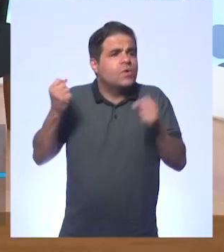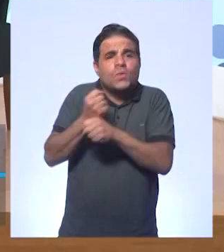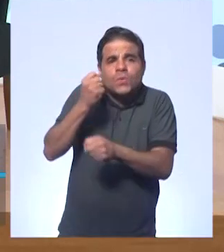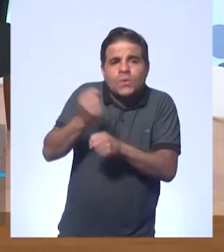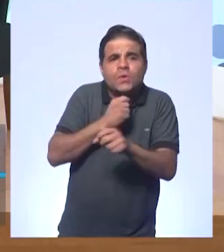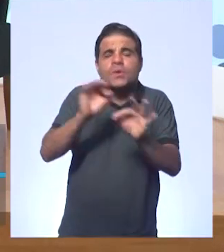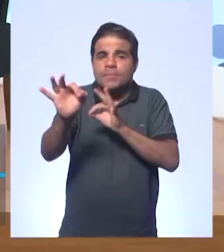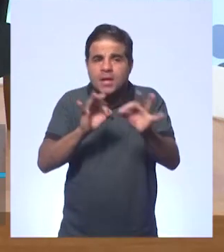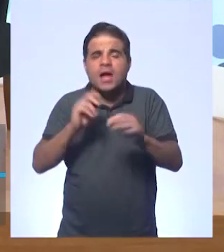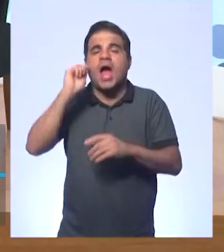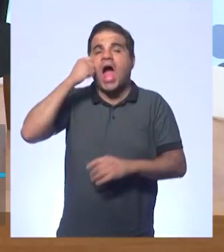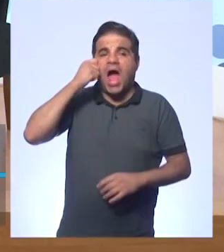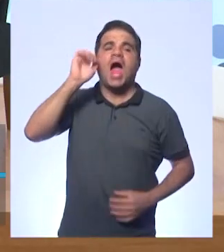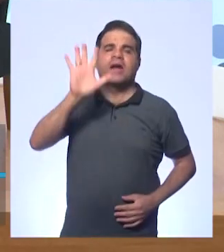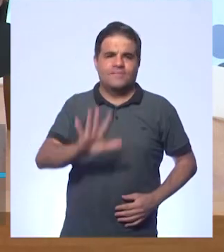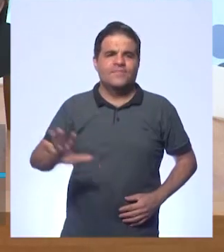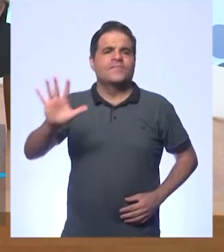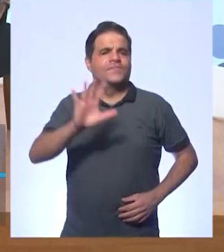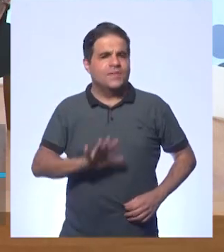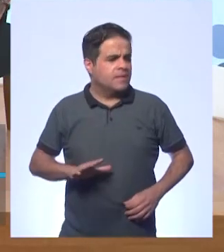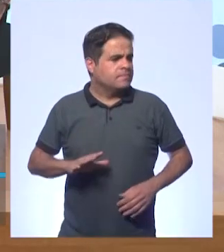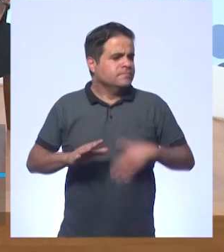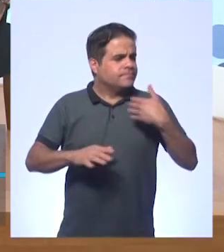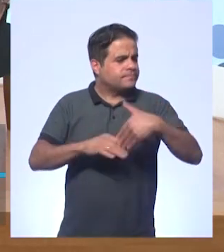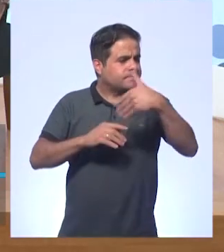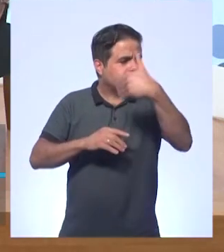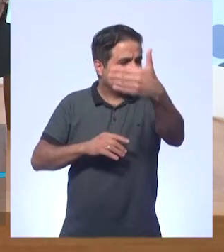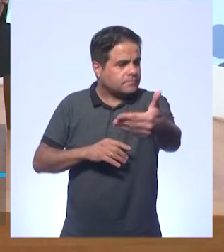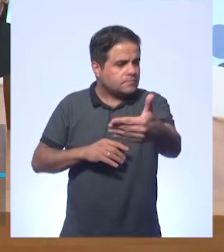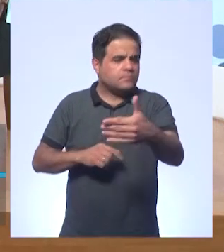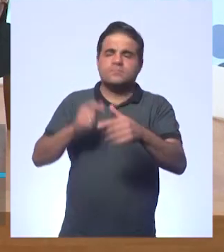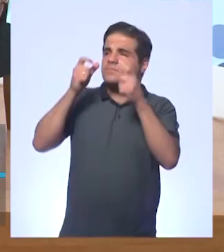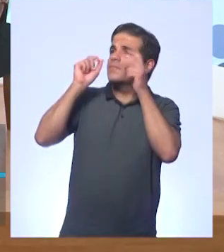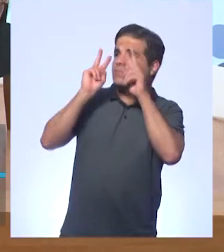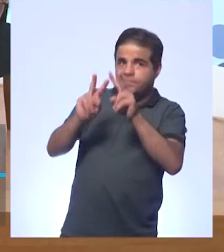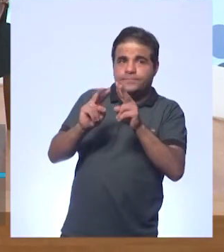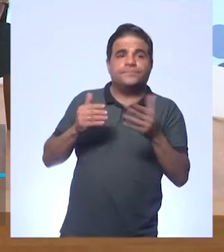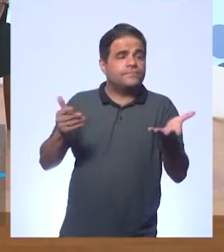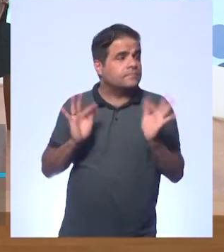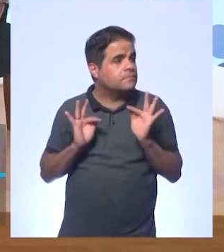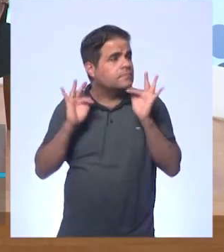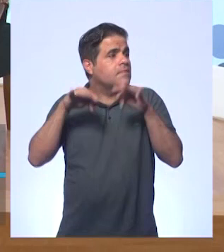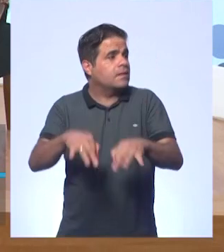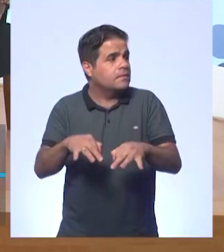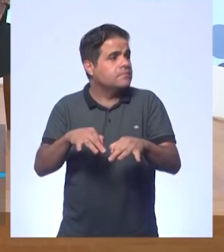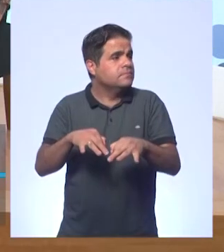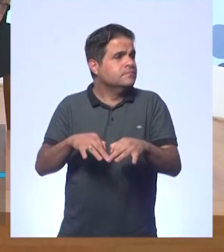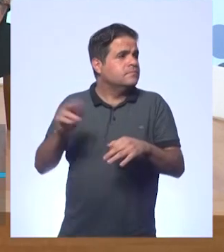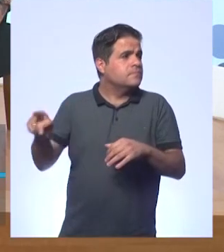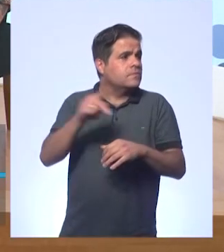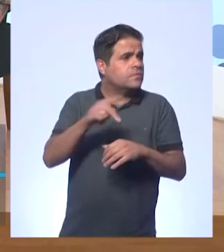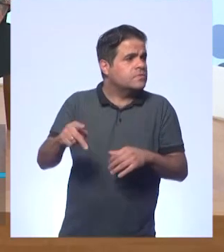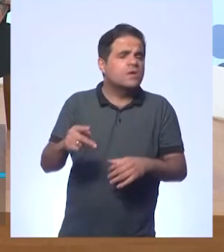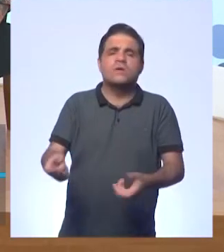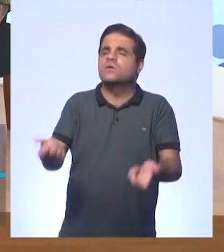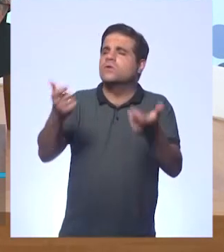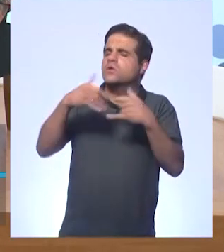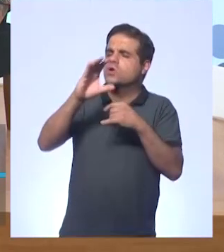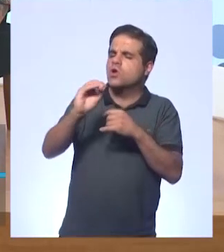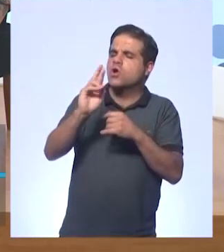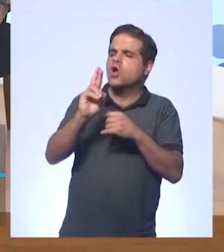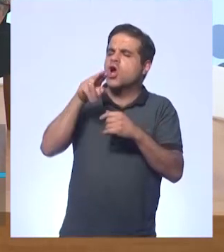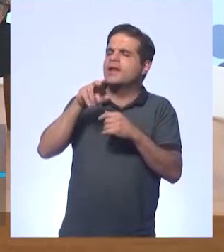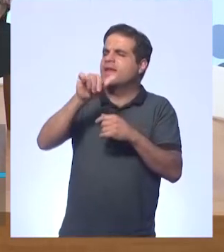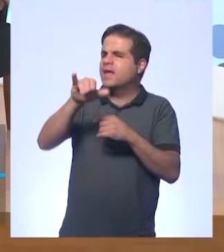construído por essa África, né? E aí, só para a gente finalizar, professor Cornélio,